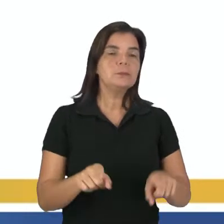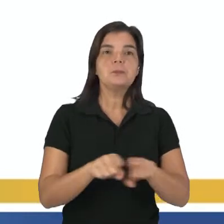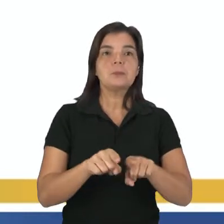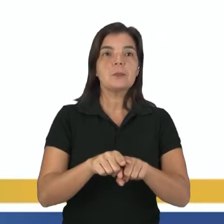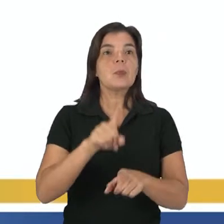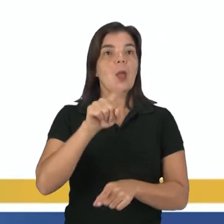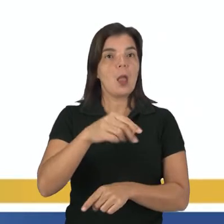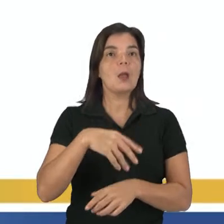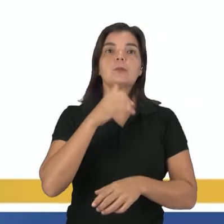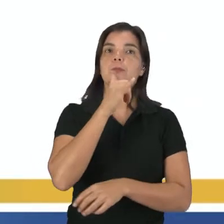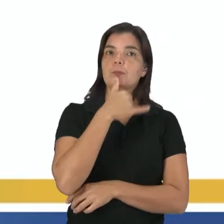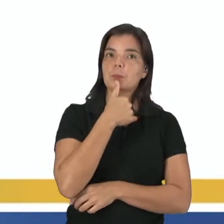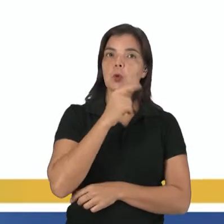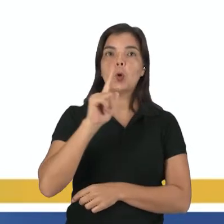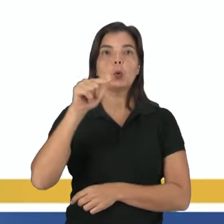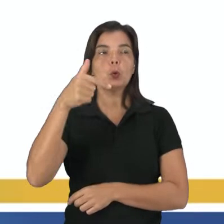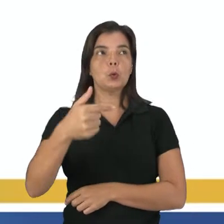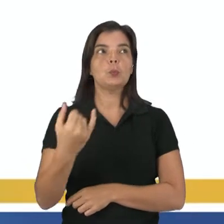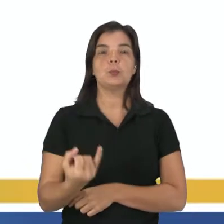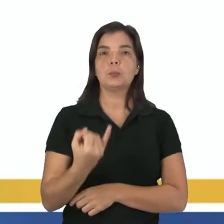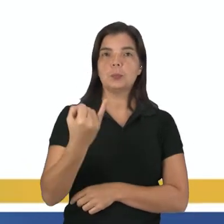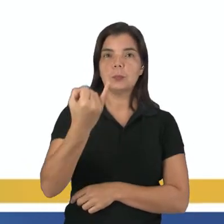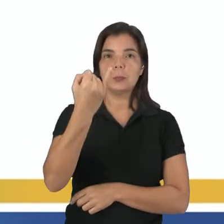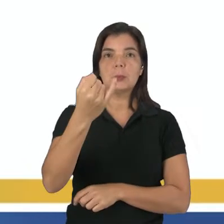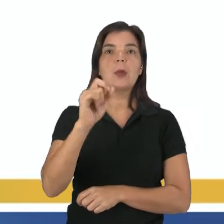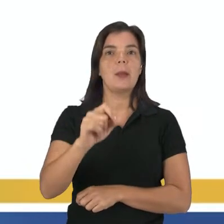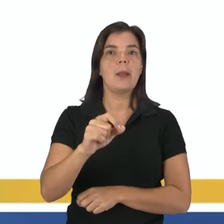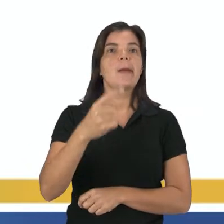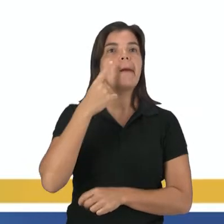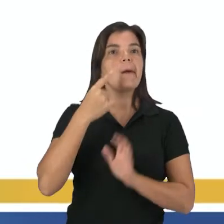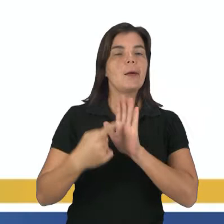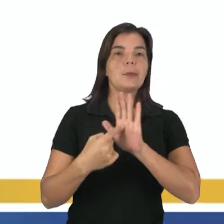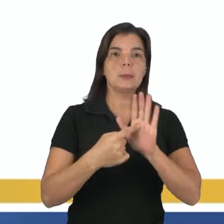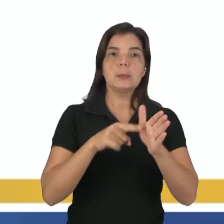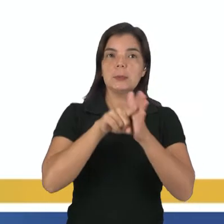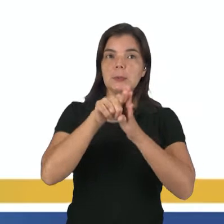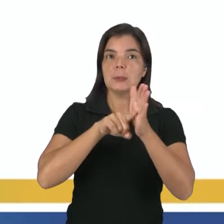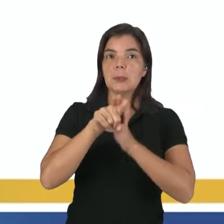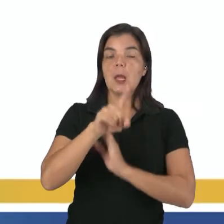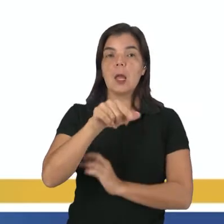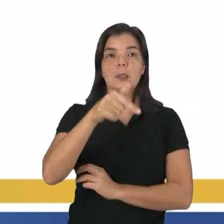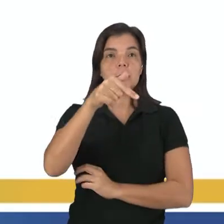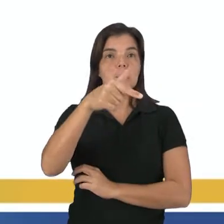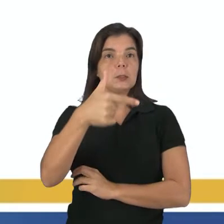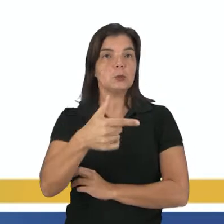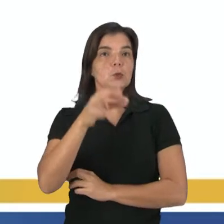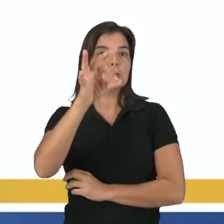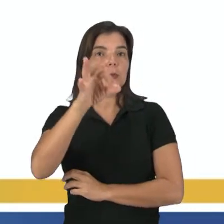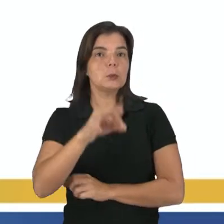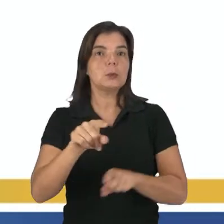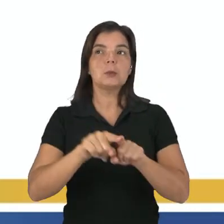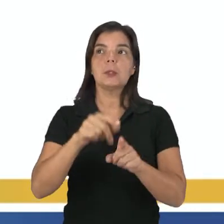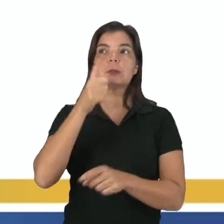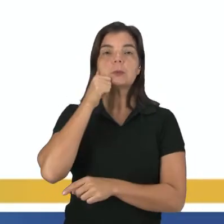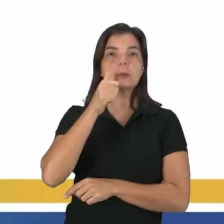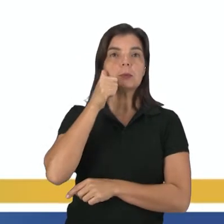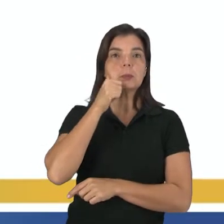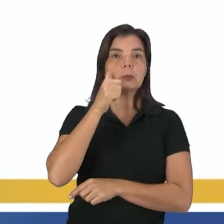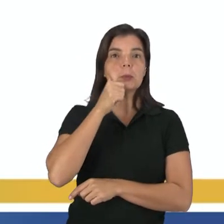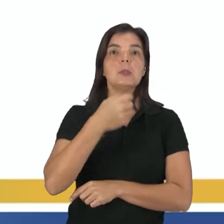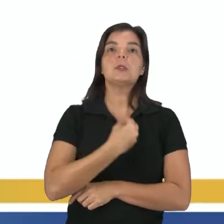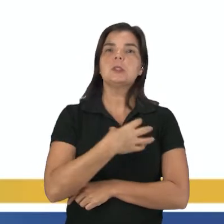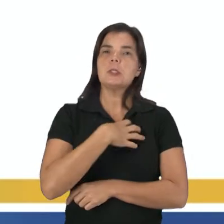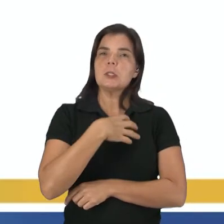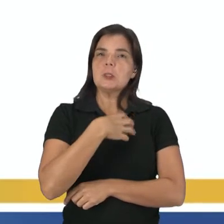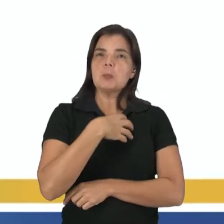4%. Isso é muito triste. Outro número importante revelado por esta pesquisa é que 72% das